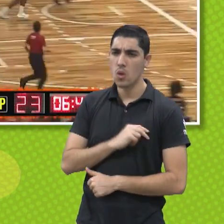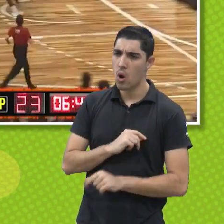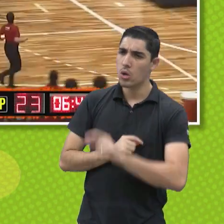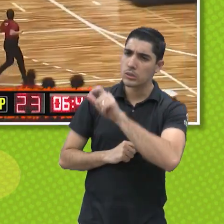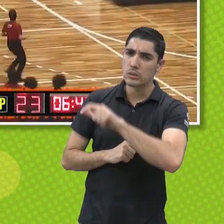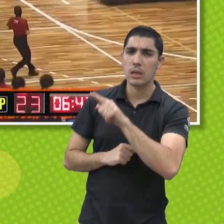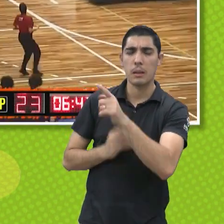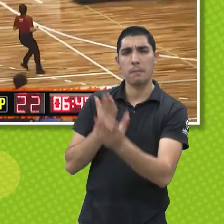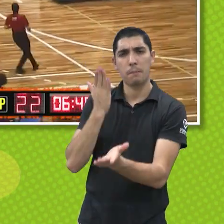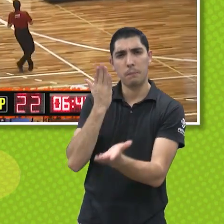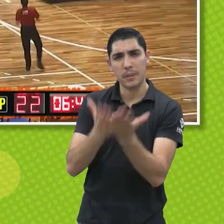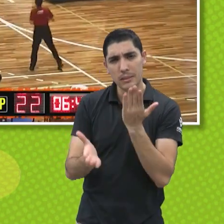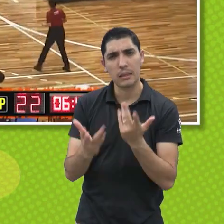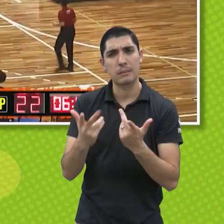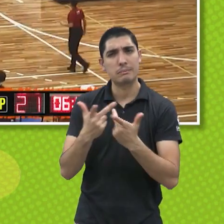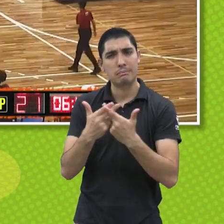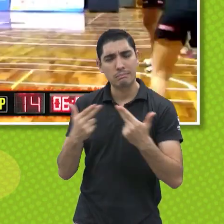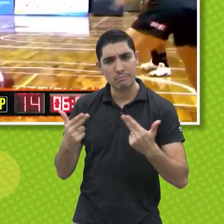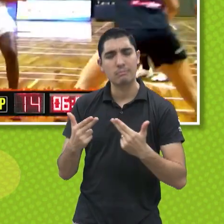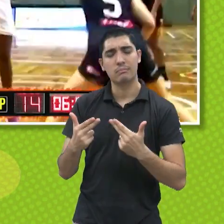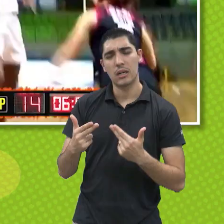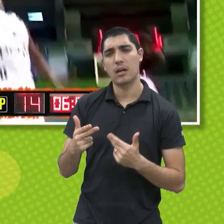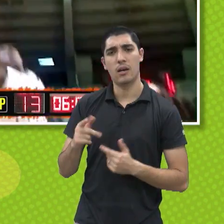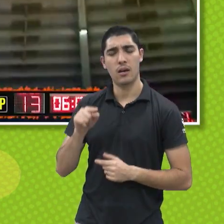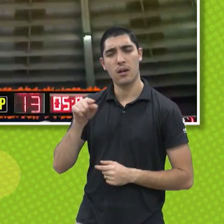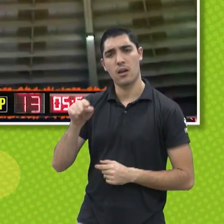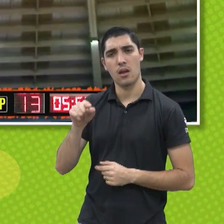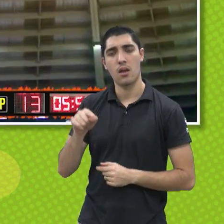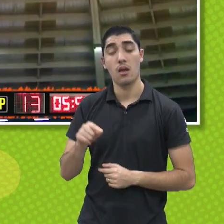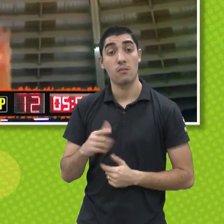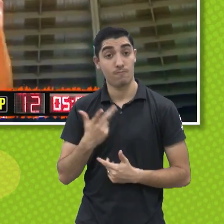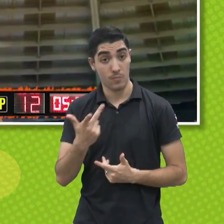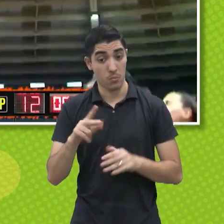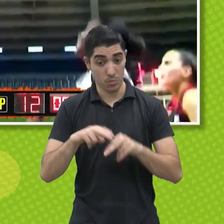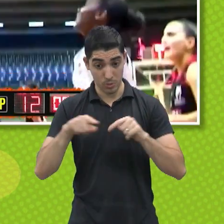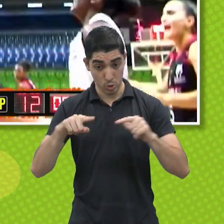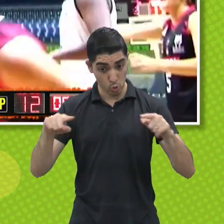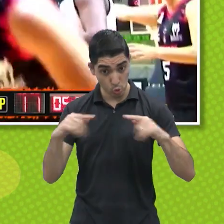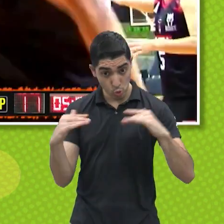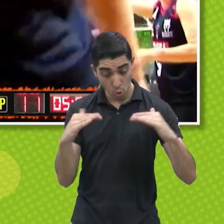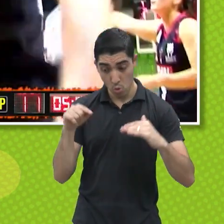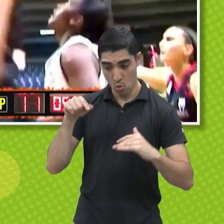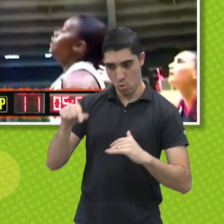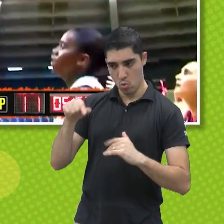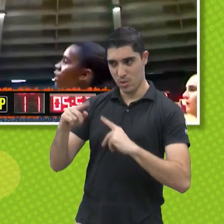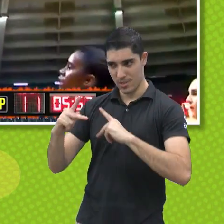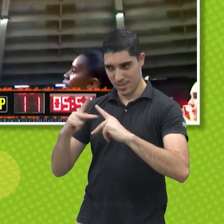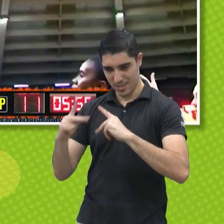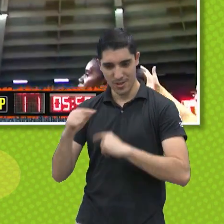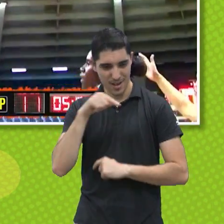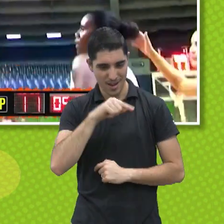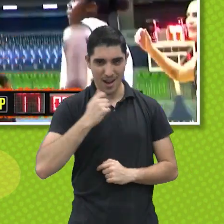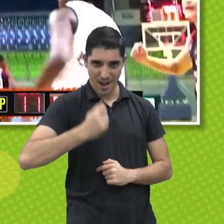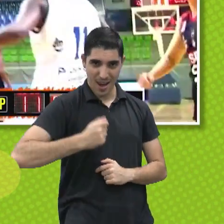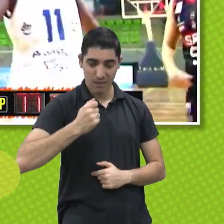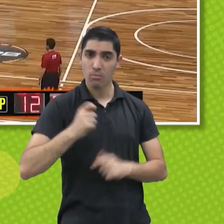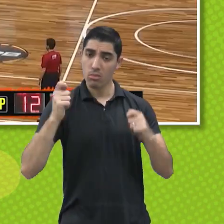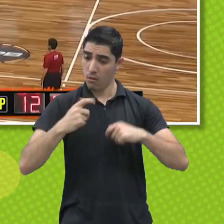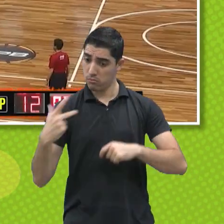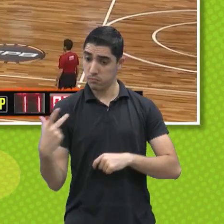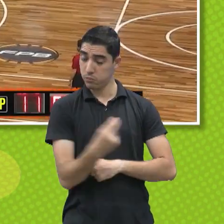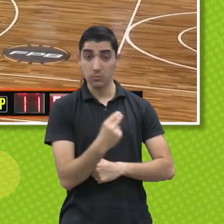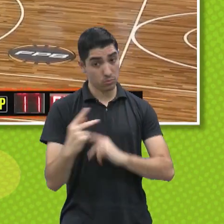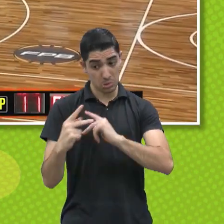parte, né? Então, contra a equipe de Araraquara, é um jogo que dava para o São José vencer. Tanto é que construiu o placar, levou